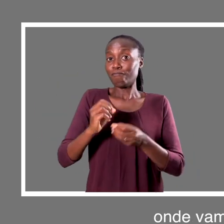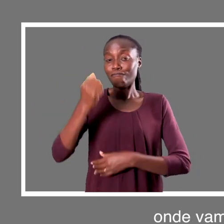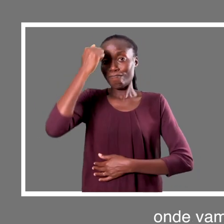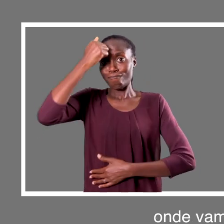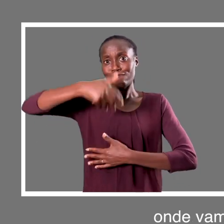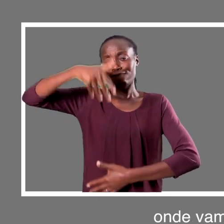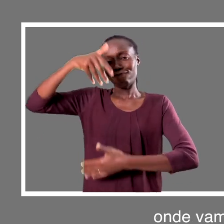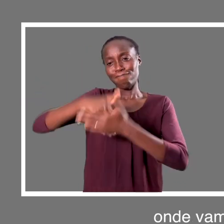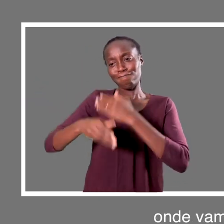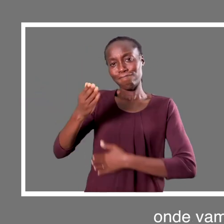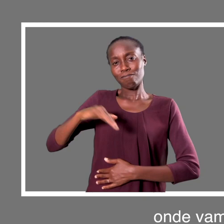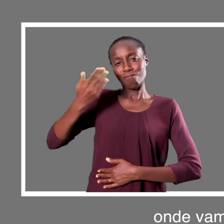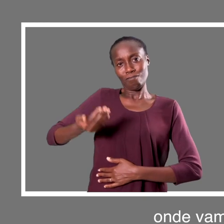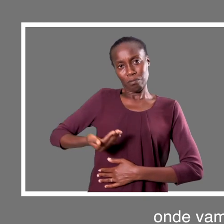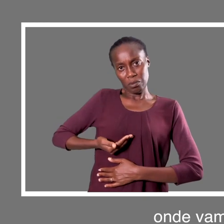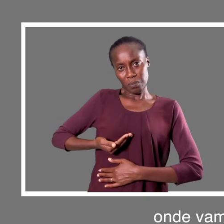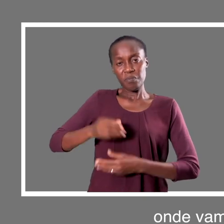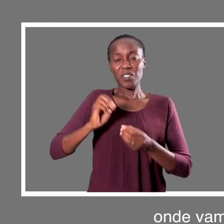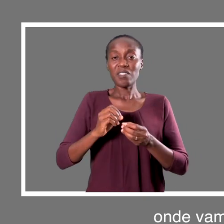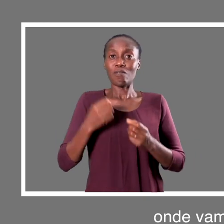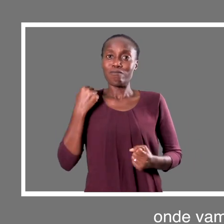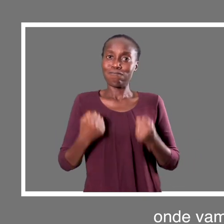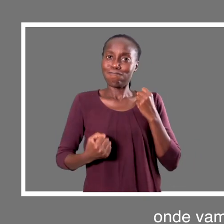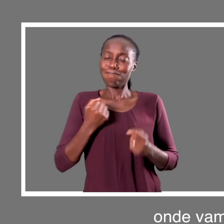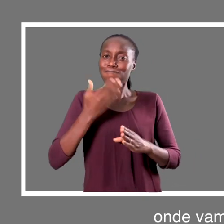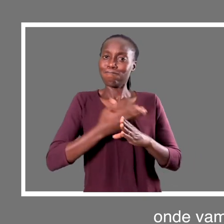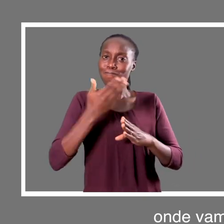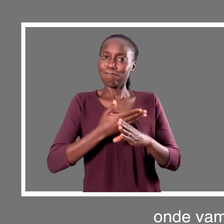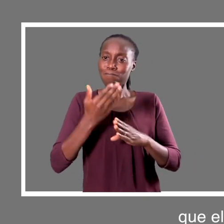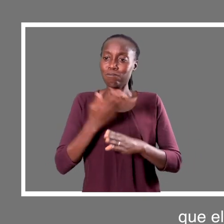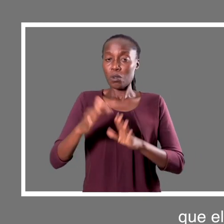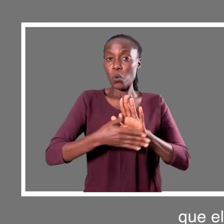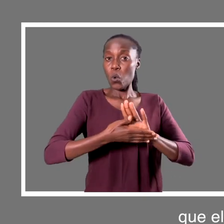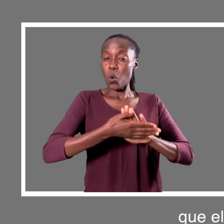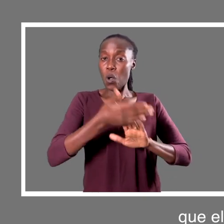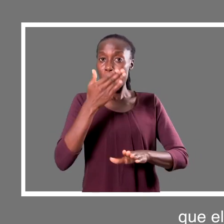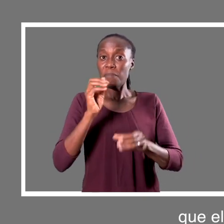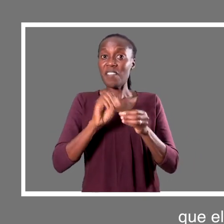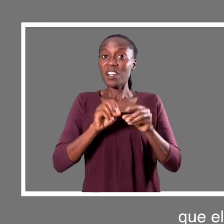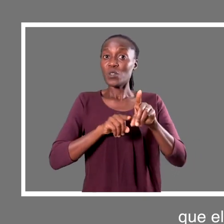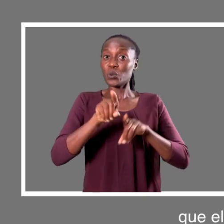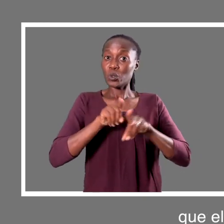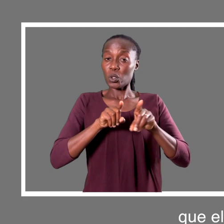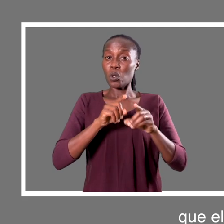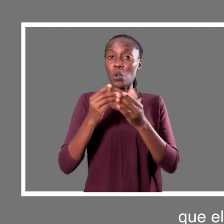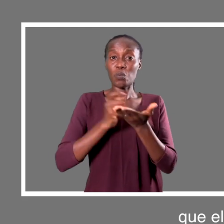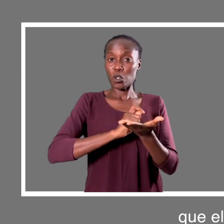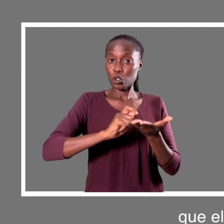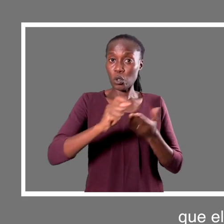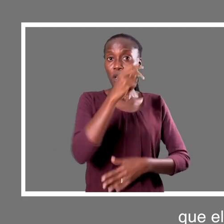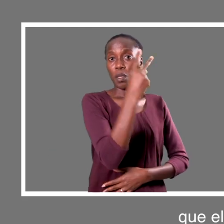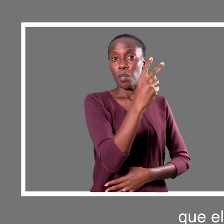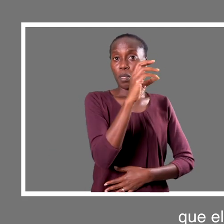vamos conhecer o percurso da atleta Elizabeth Gwambi, que ela inicia nos Jogos Escolares